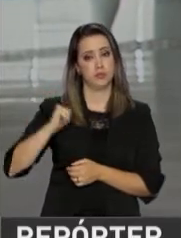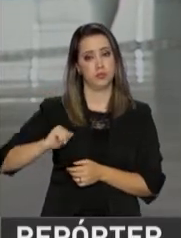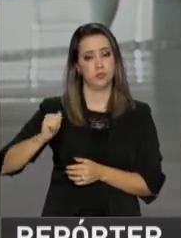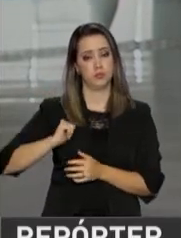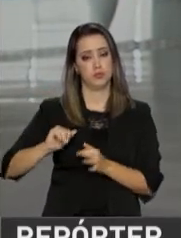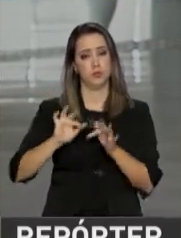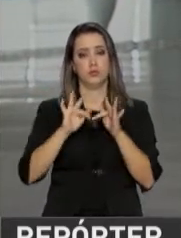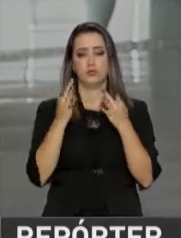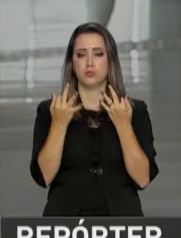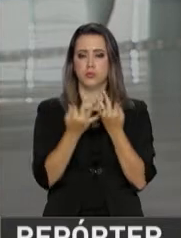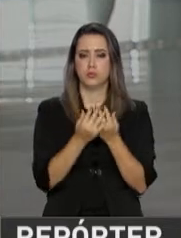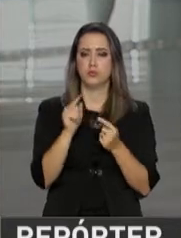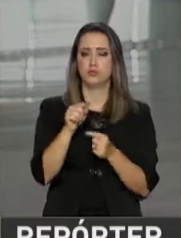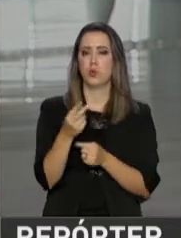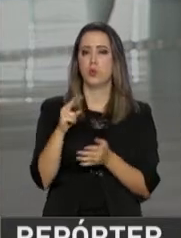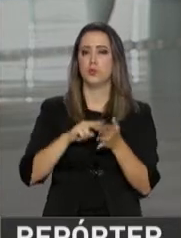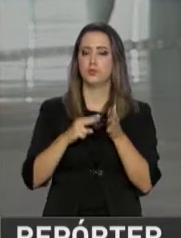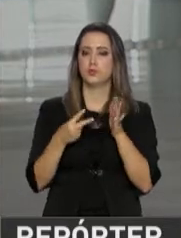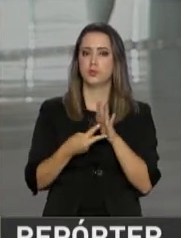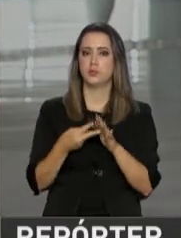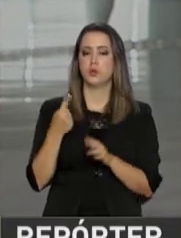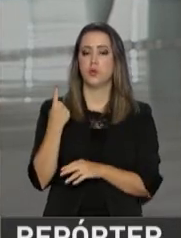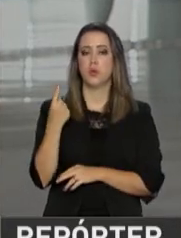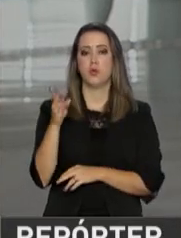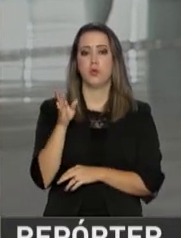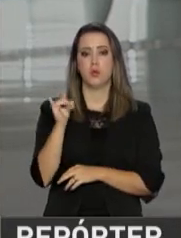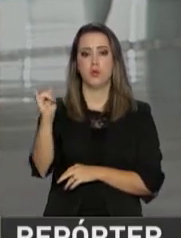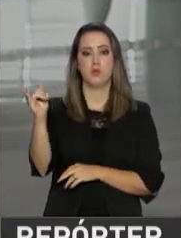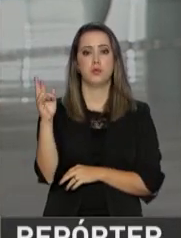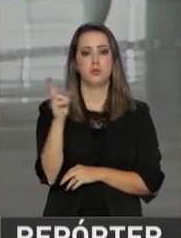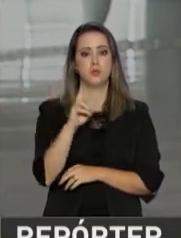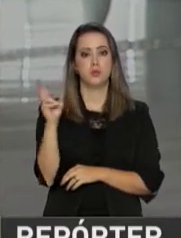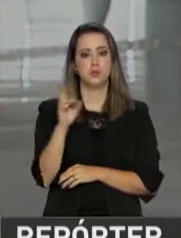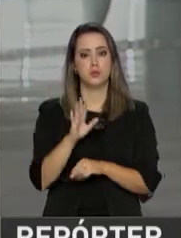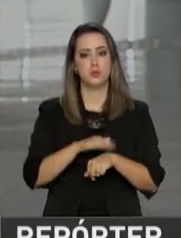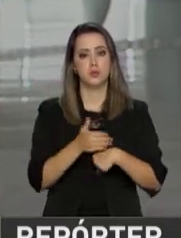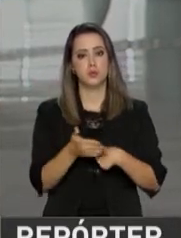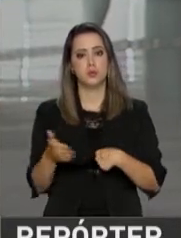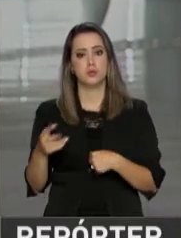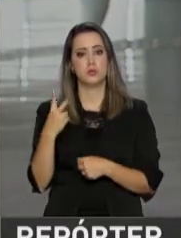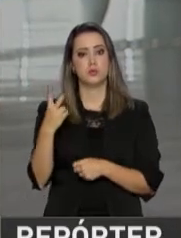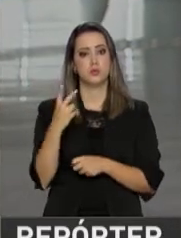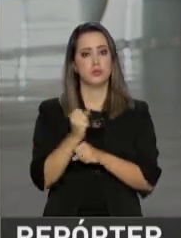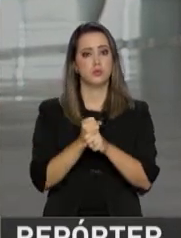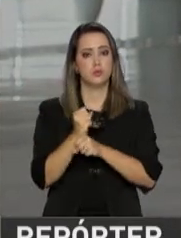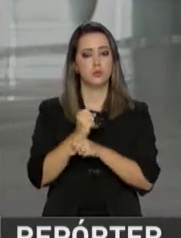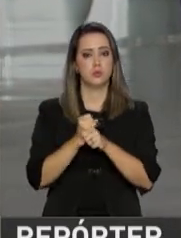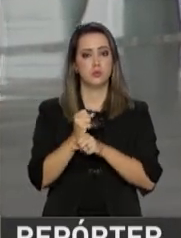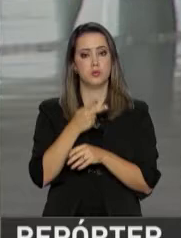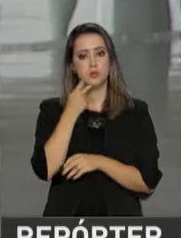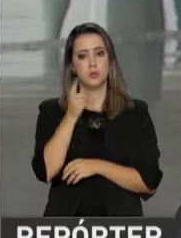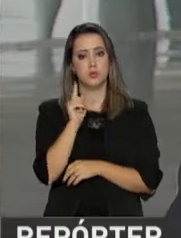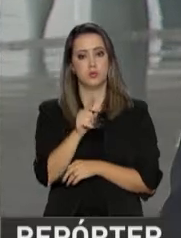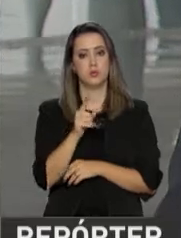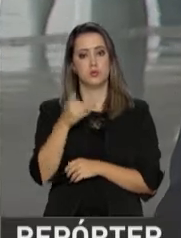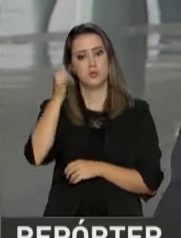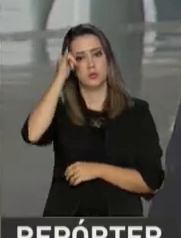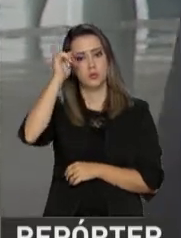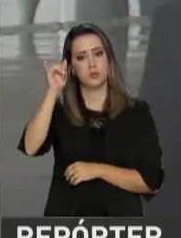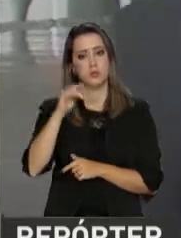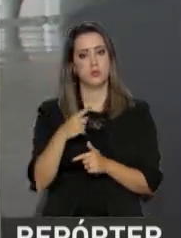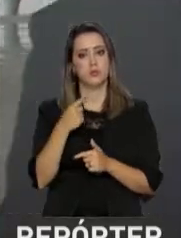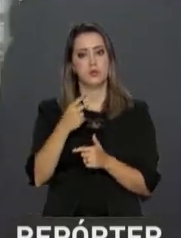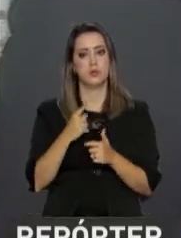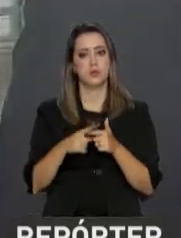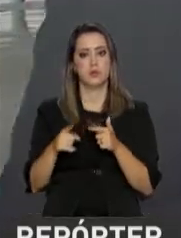de até um bilhão e trezentos milhões de reais no período de dois anos para falar sobre o combate a esse tipo